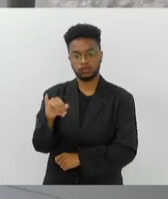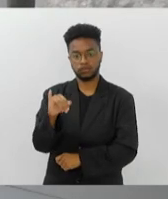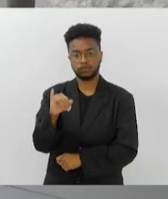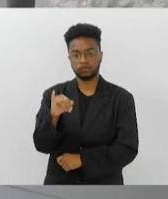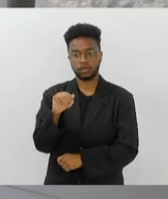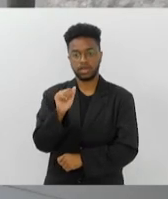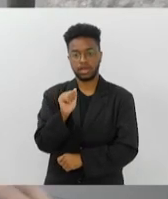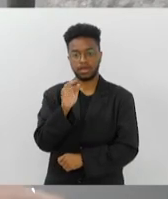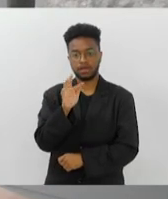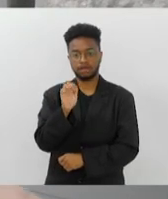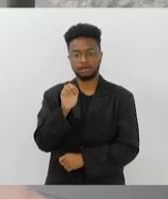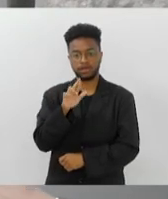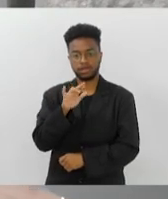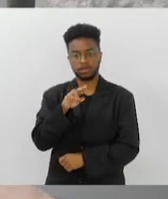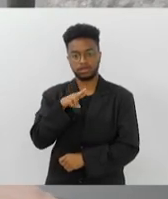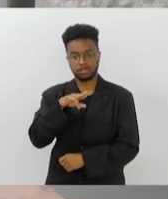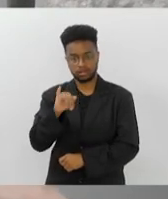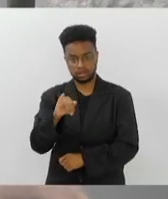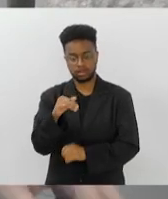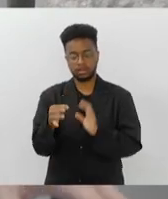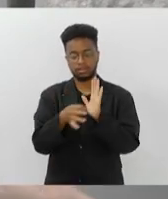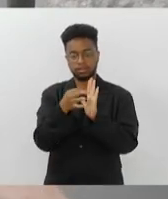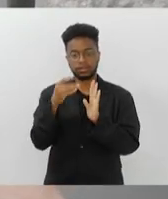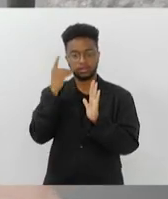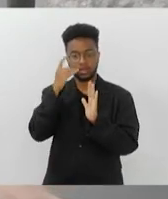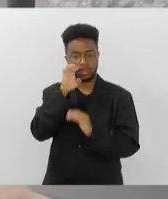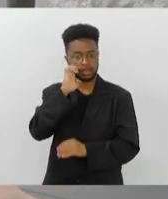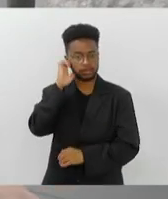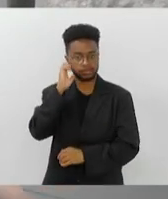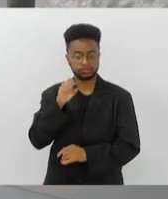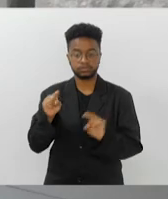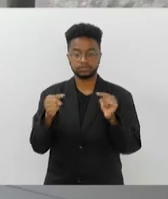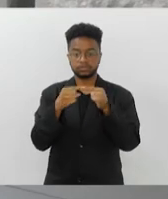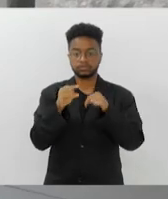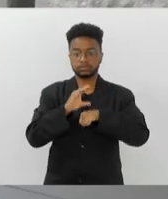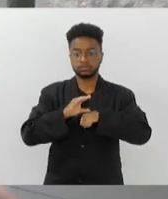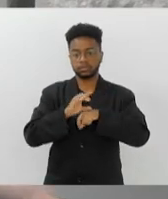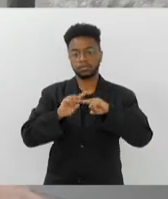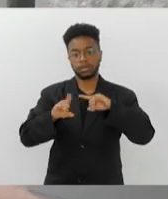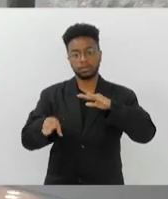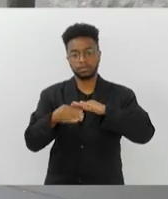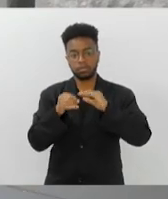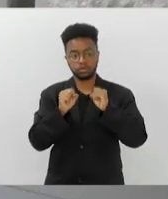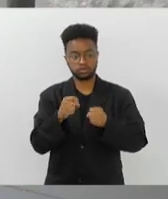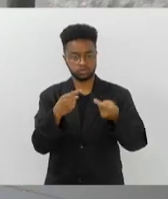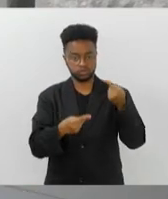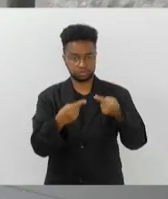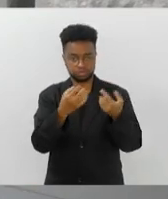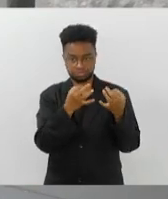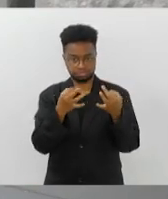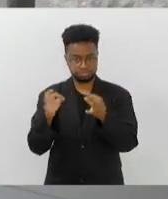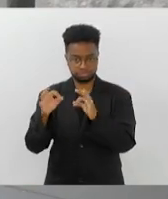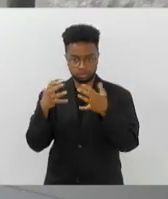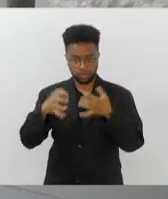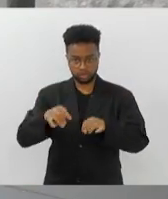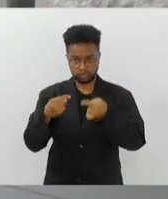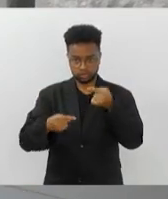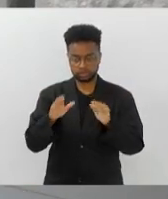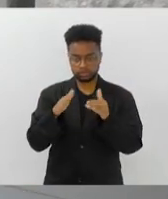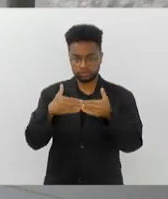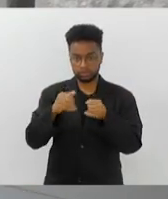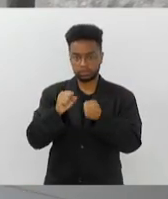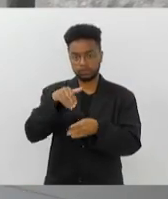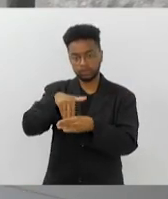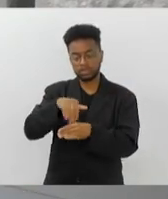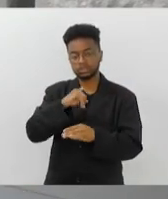Ferni. Para aparecer, deputada Élica Takimoto. Constitucionalidade com emenda. Em discussão. Não havendo quem queira discutir, encerrada a discussão,